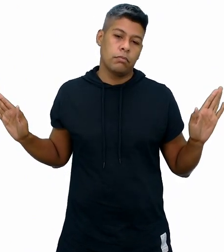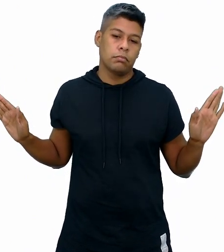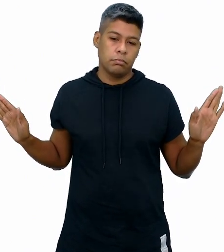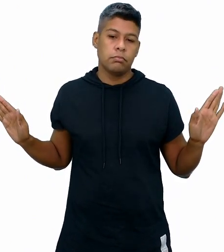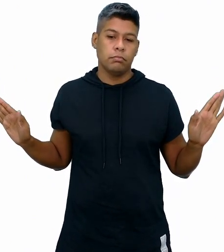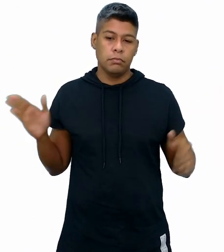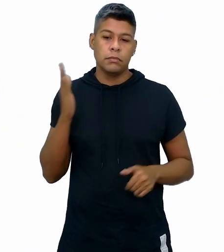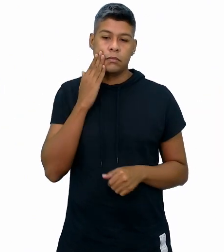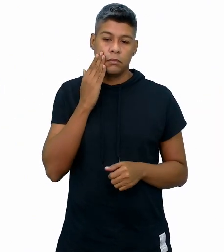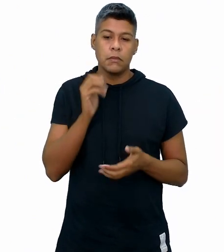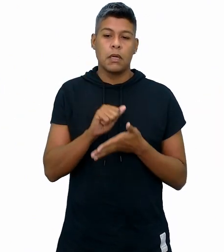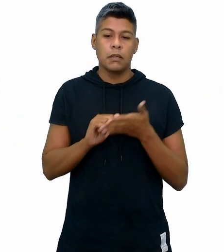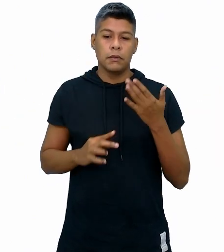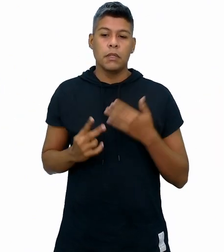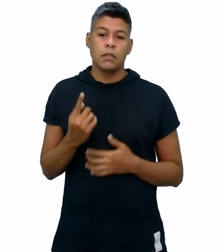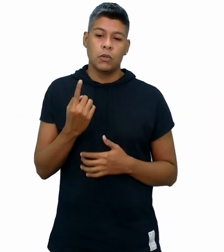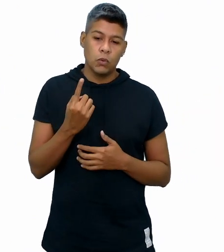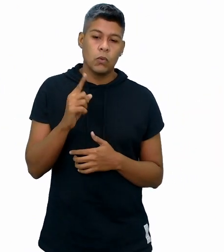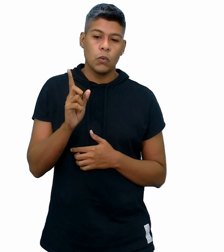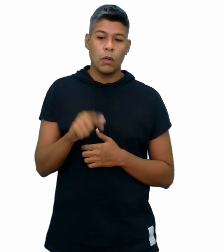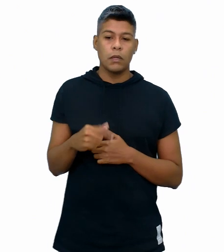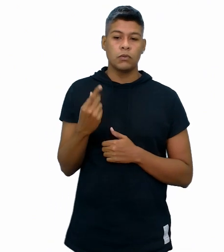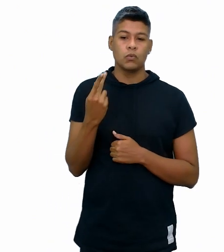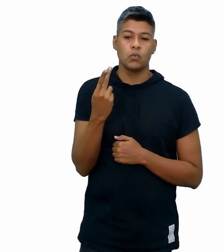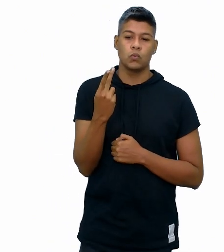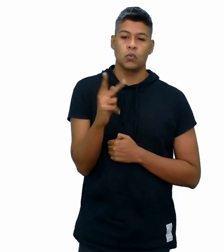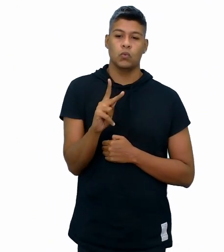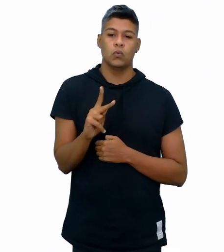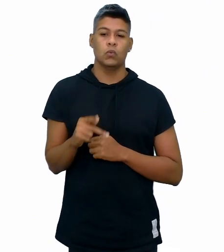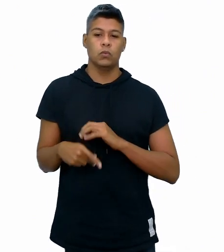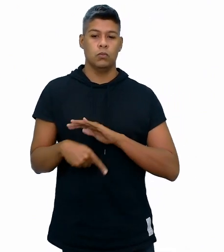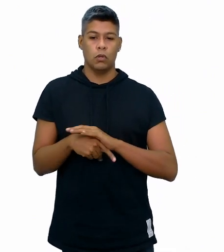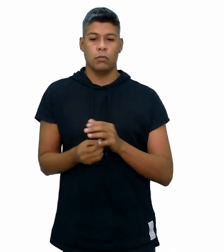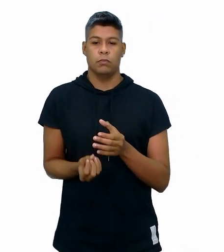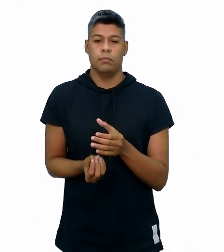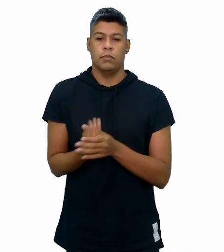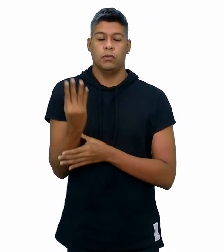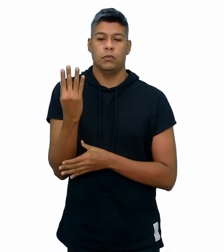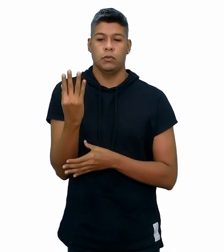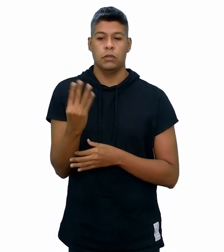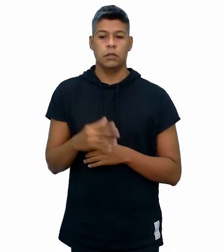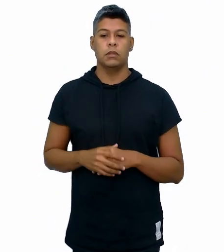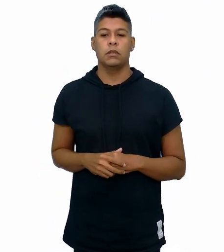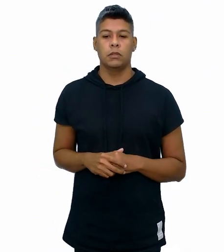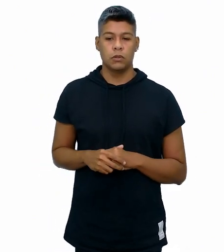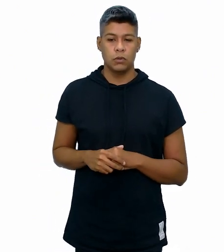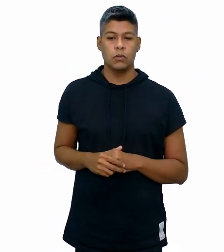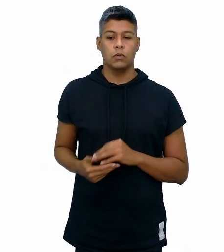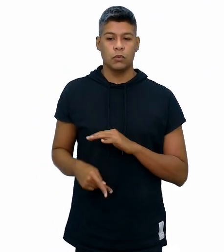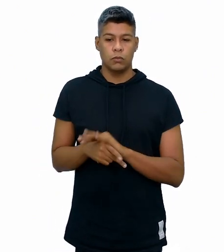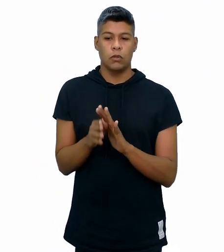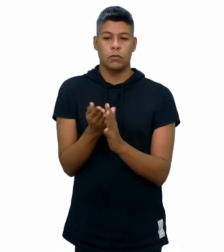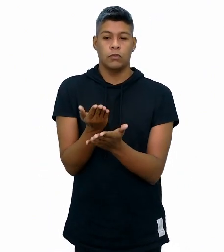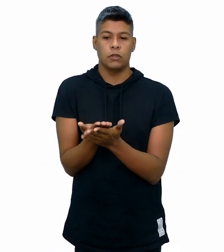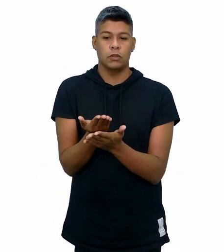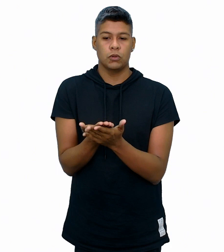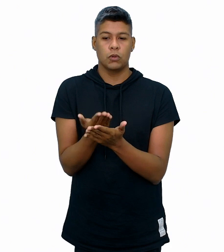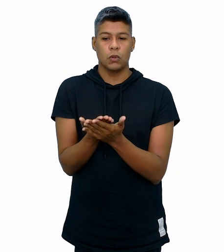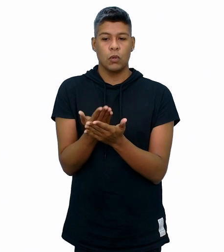A atividade 1 é o momento de expor os cartazes produzidos, né? Afixando-os pela